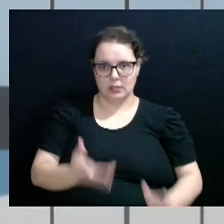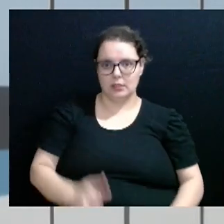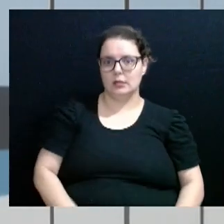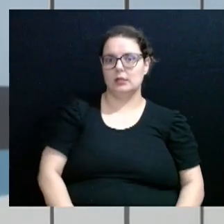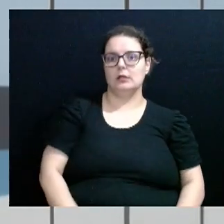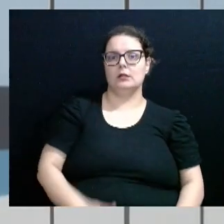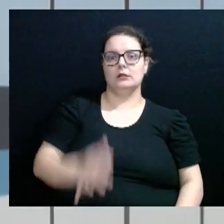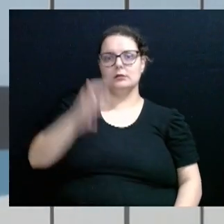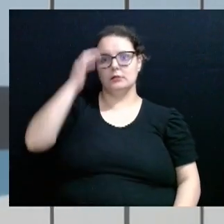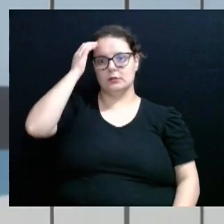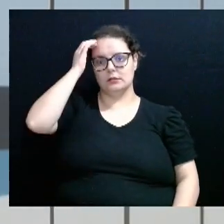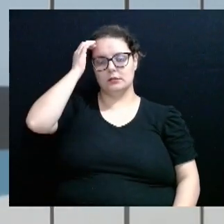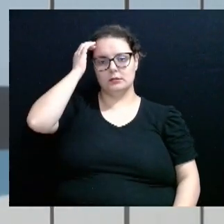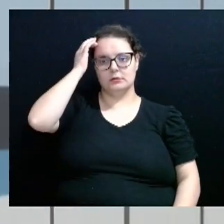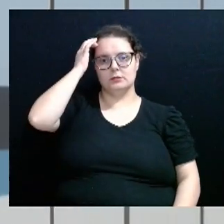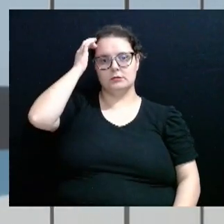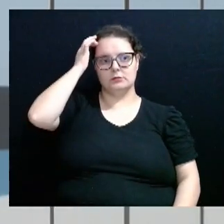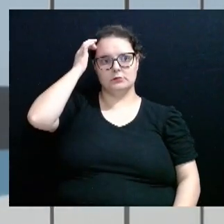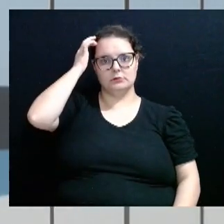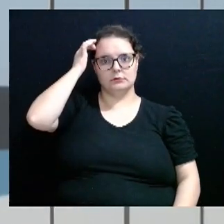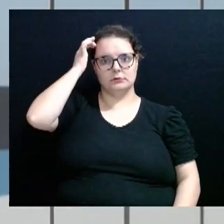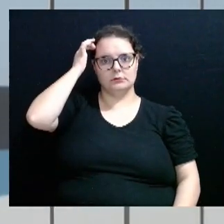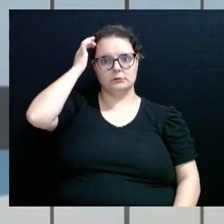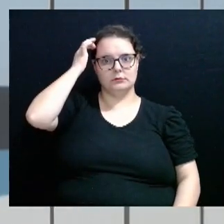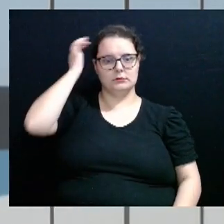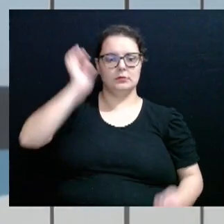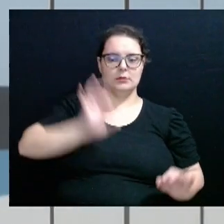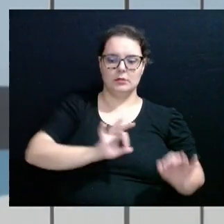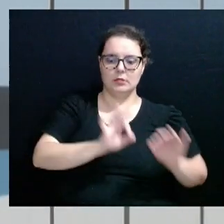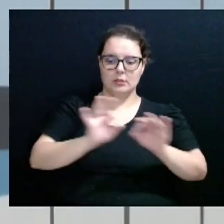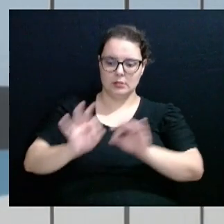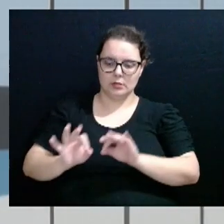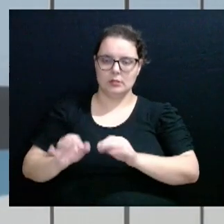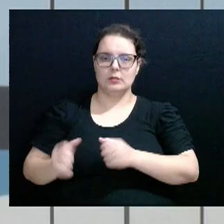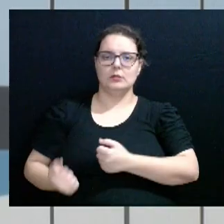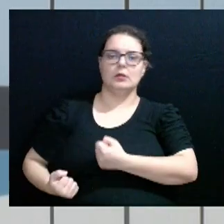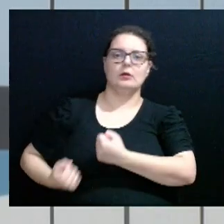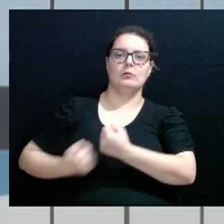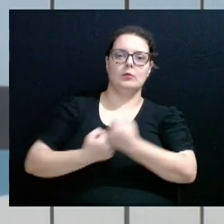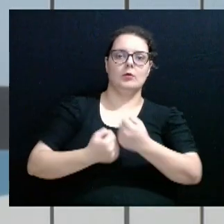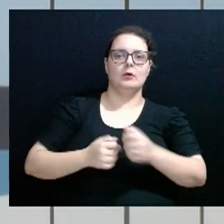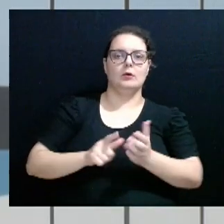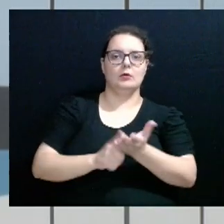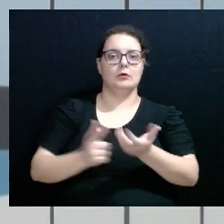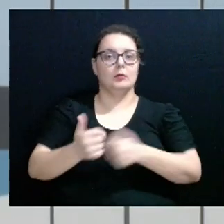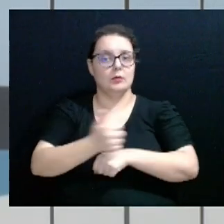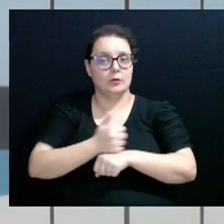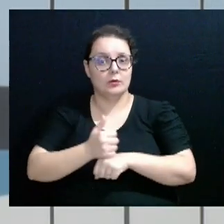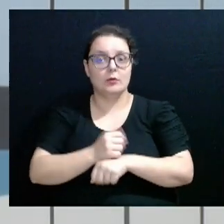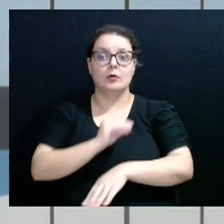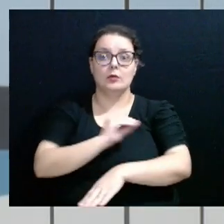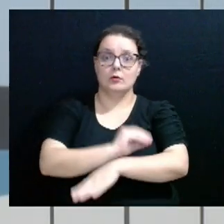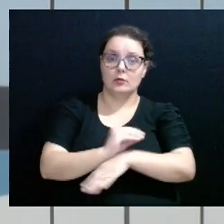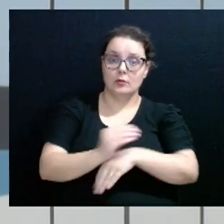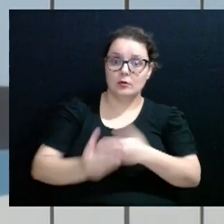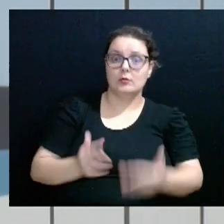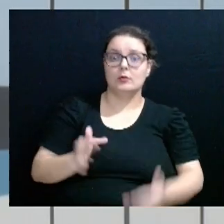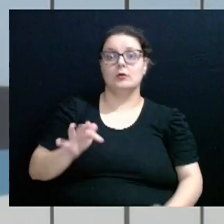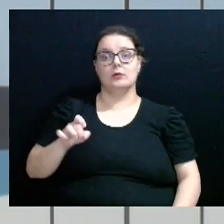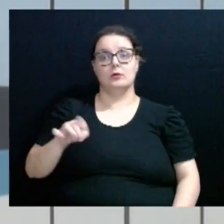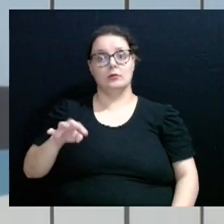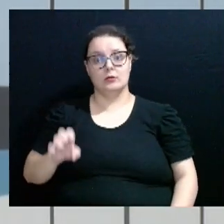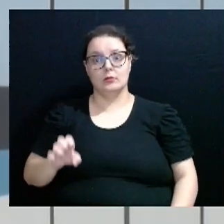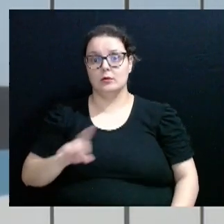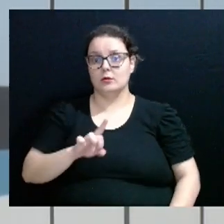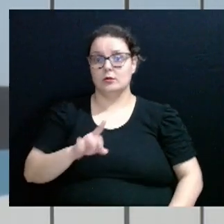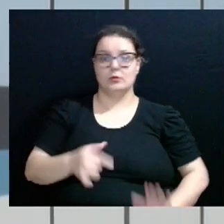que cobre os jornalistas, sempre procura trazer um cuidado com a fonte, né? Não expor a